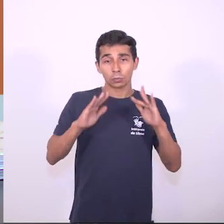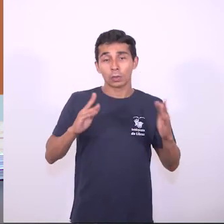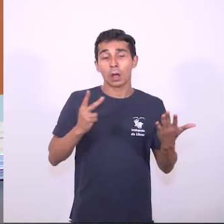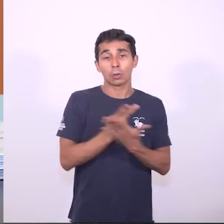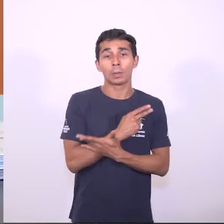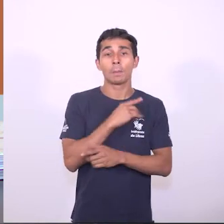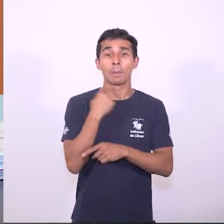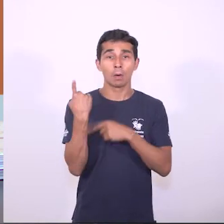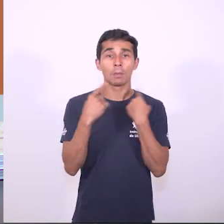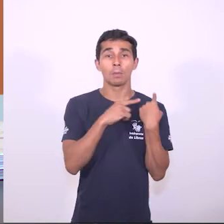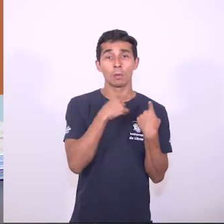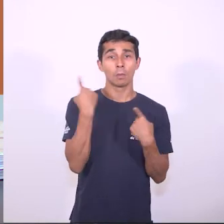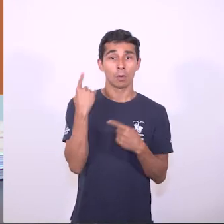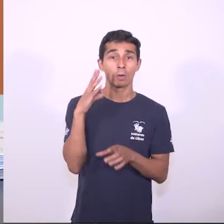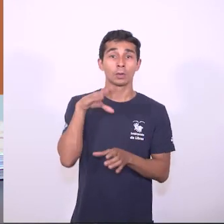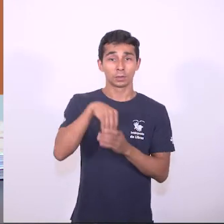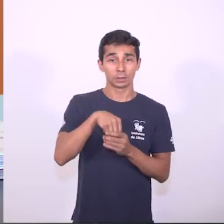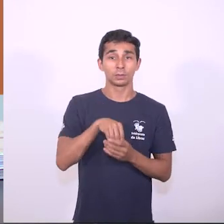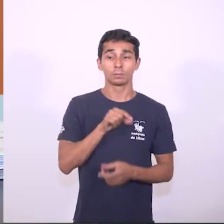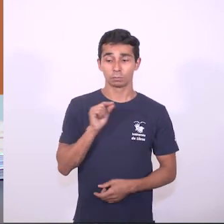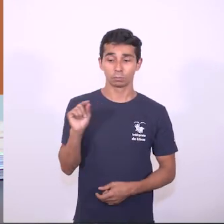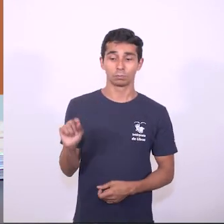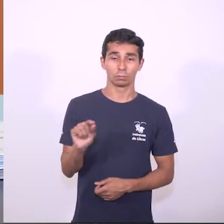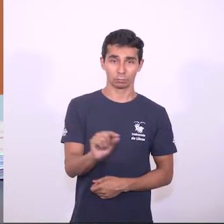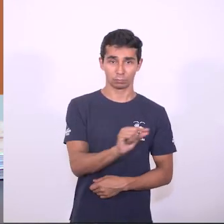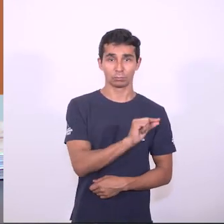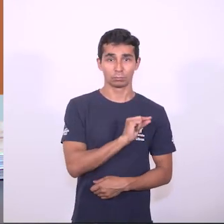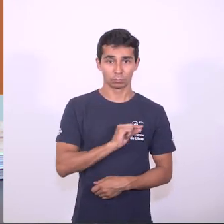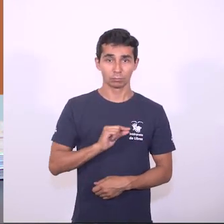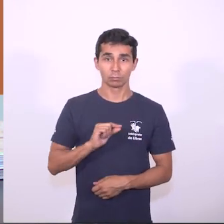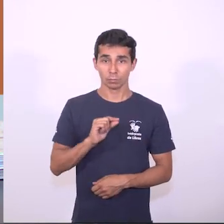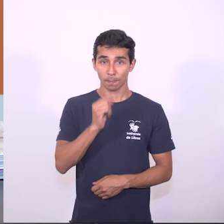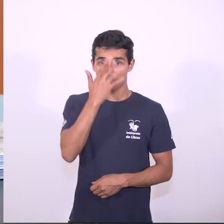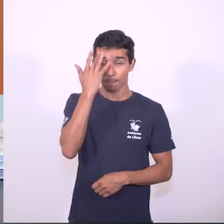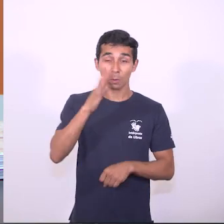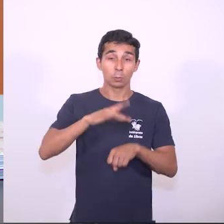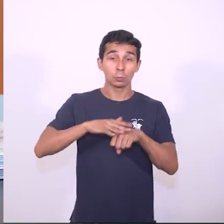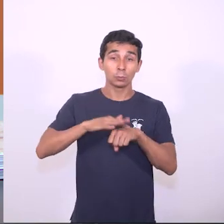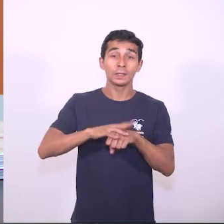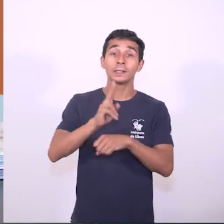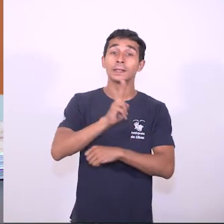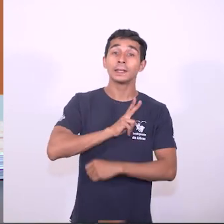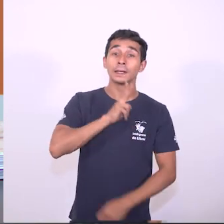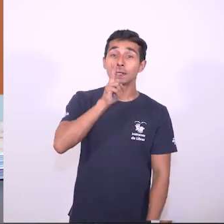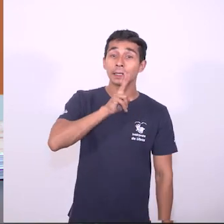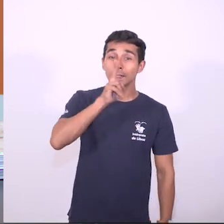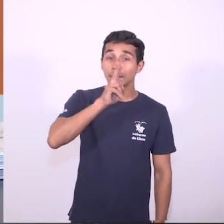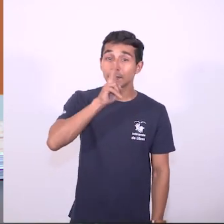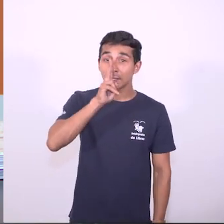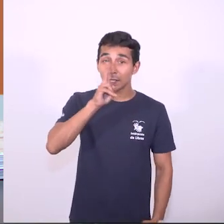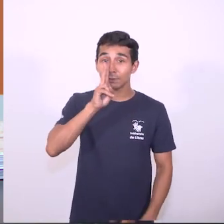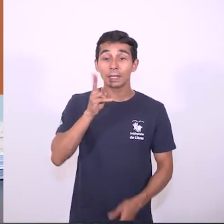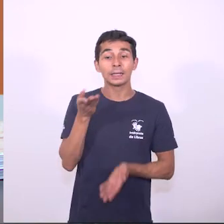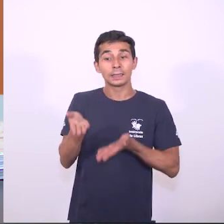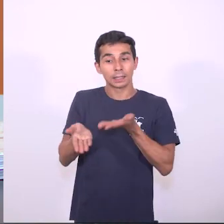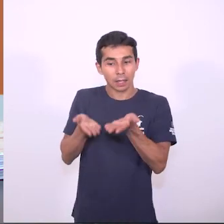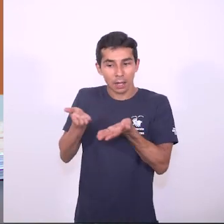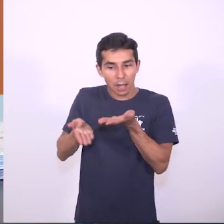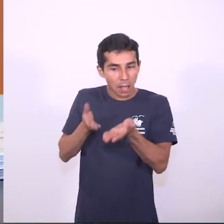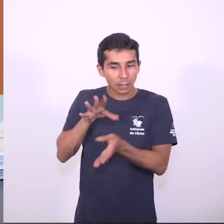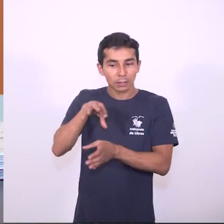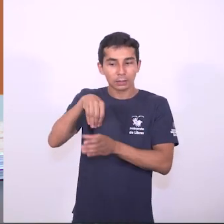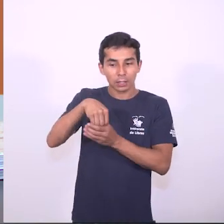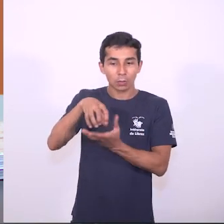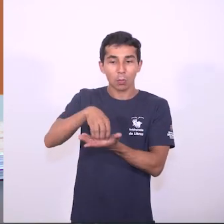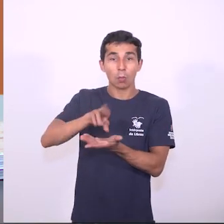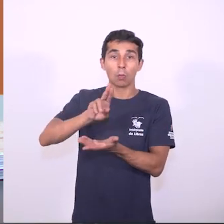nessas unidades. É natural que eu digo no sentido de que é o doente agravado que também já está sendo tratado na UPA, né? Então,